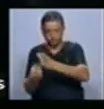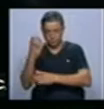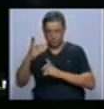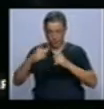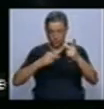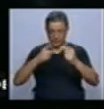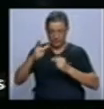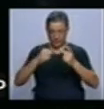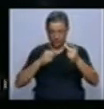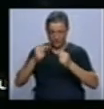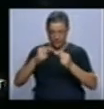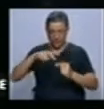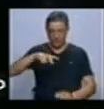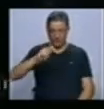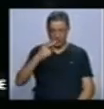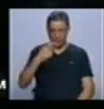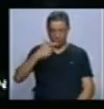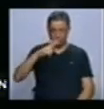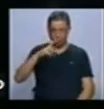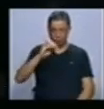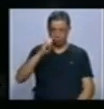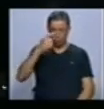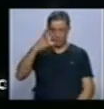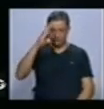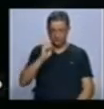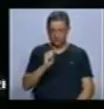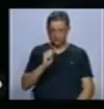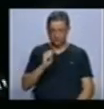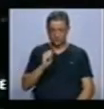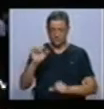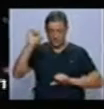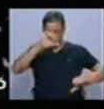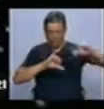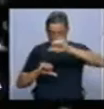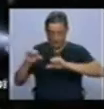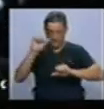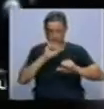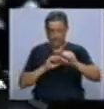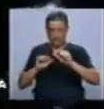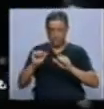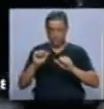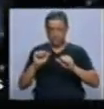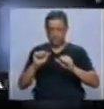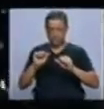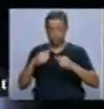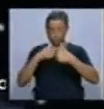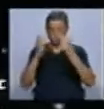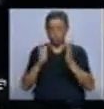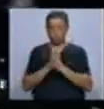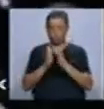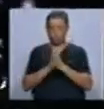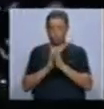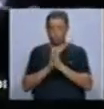de neutrões. Portanto, mas alguns destes elementos químicos mais pesados conseguiram escapar, apesar de tudo,